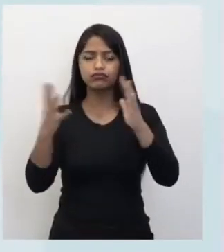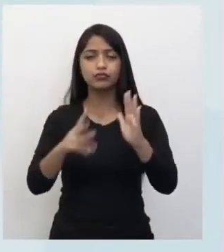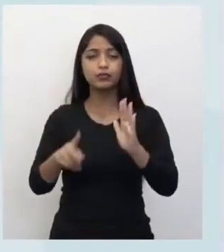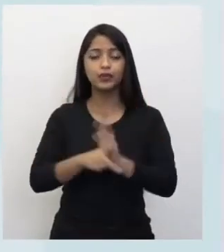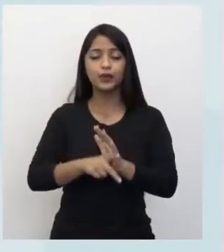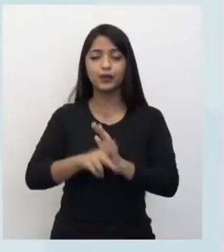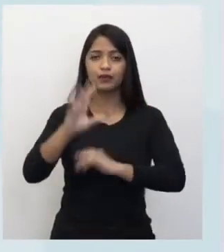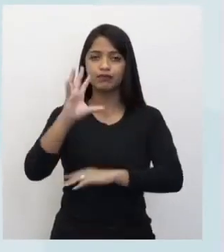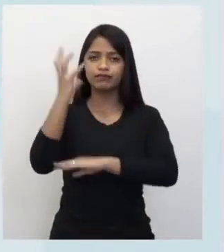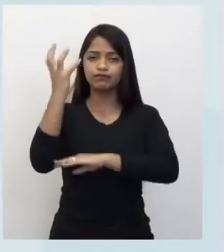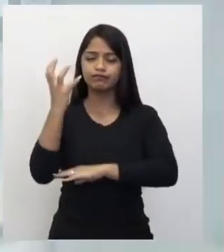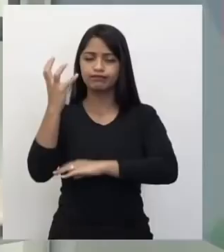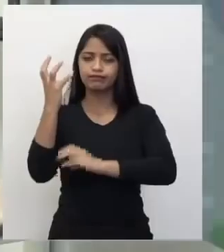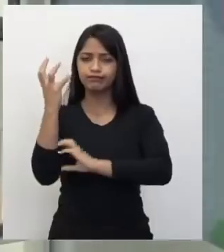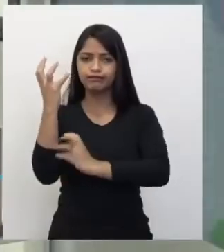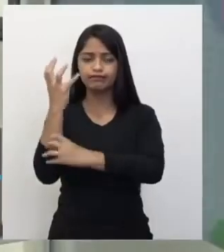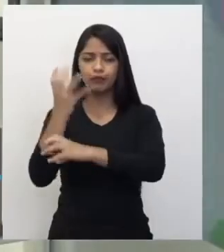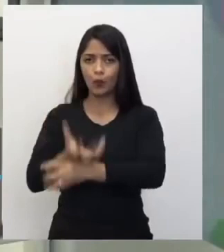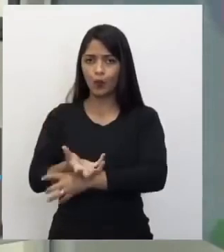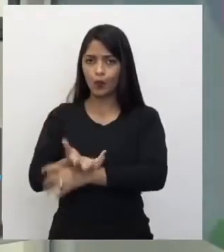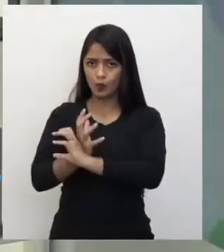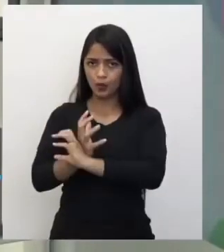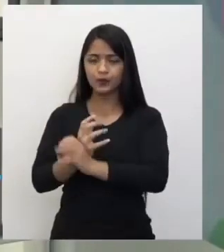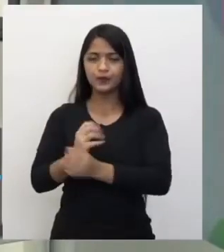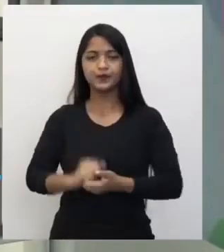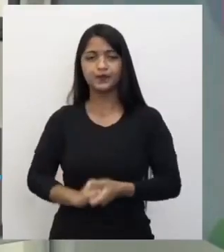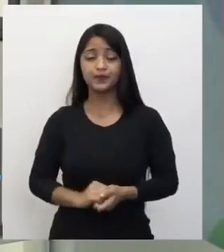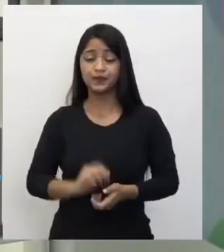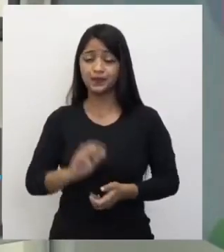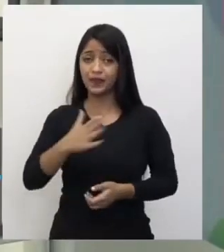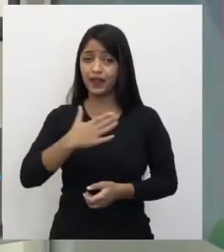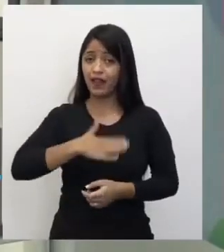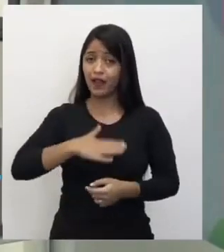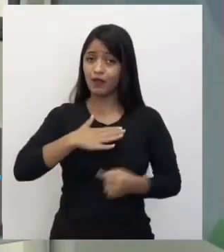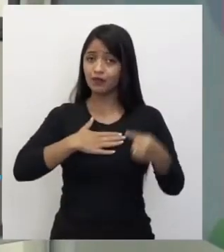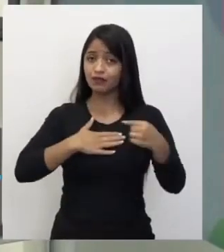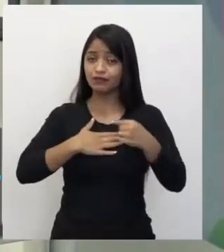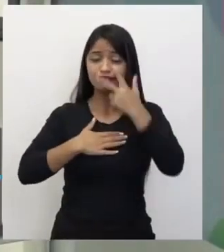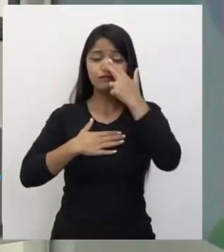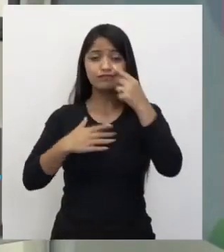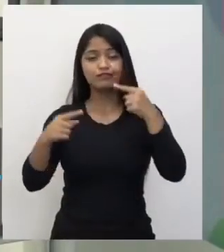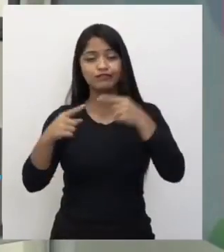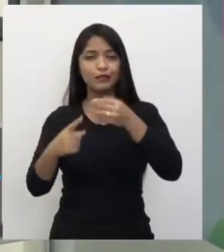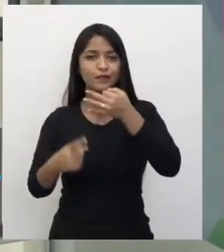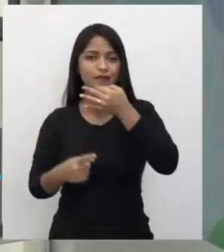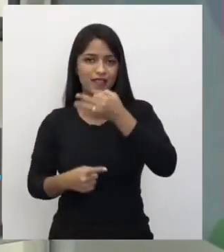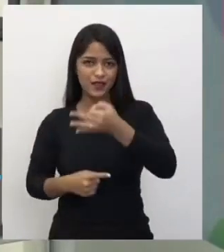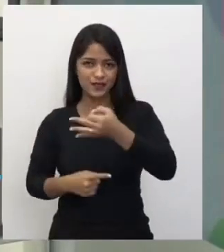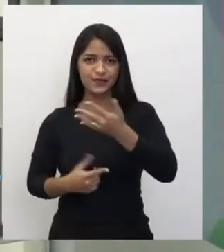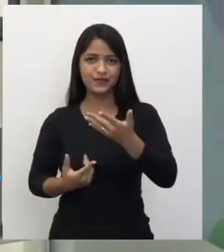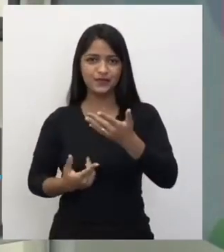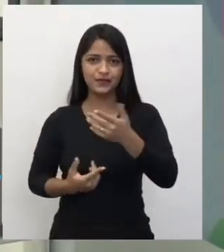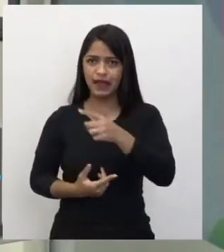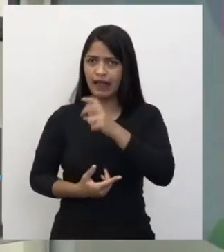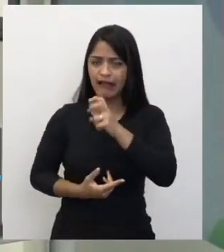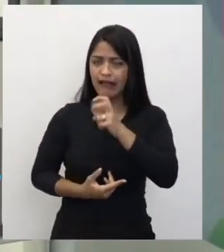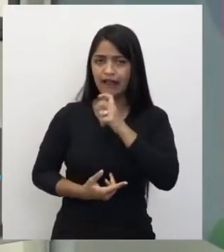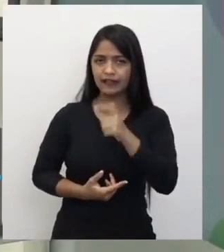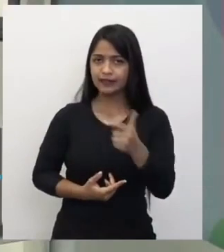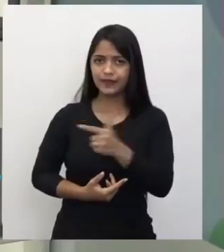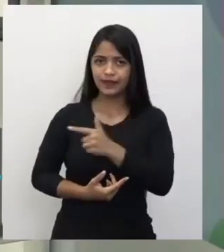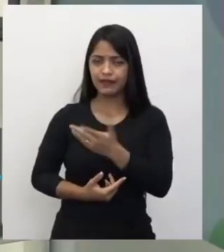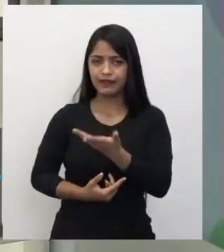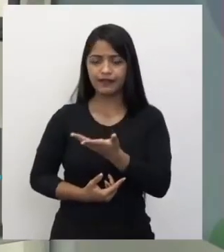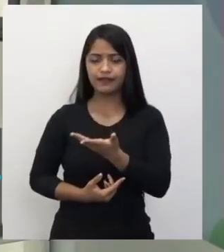opinião, porque ele vê que ela tá confortável é uma coisa. Calma talvez pelo... elas não estão gritando, não